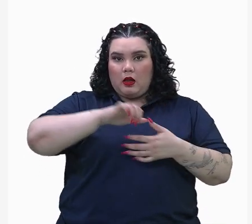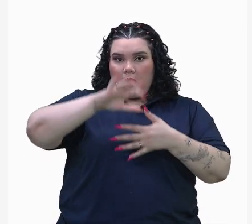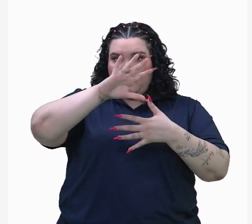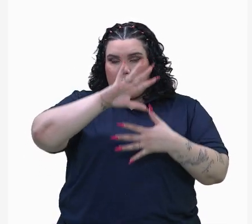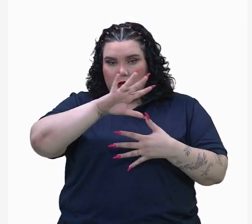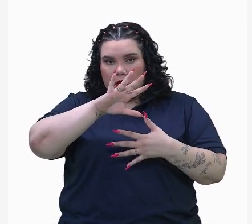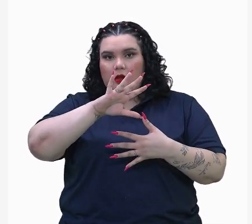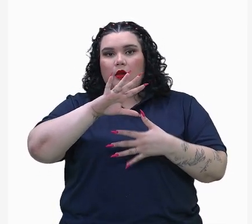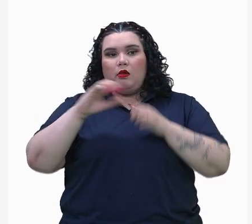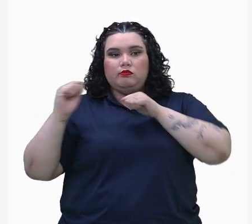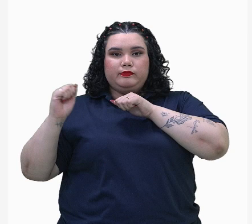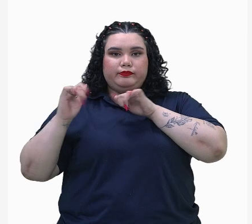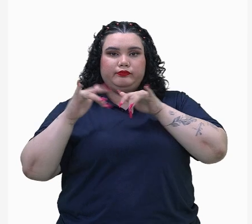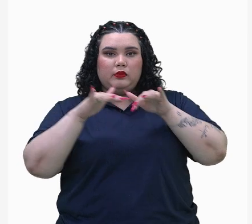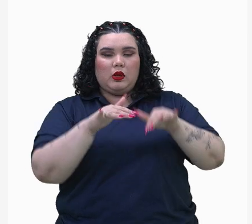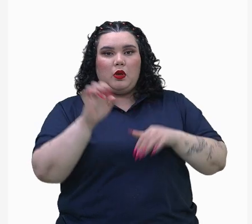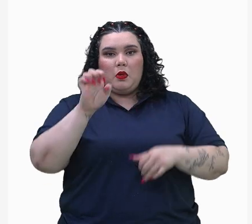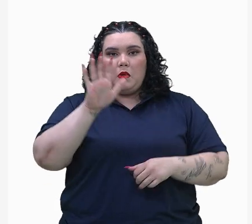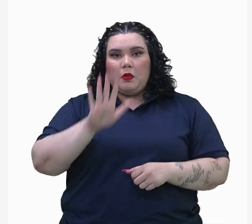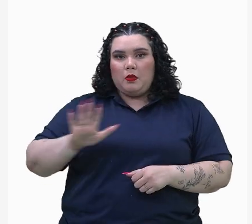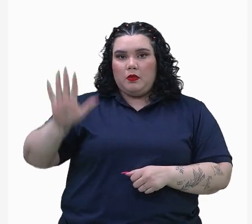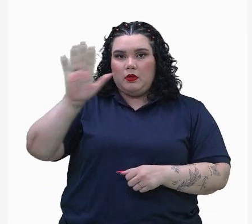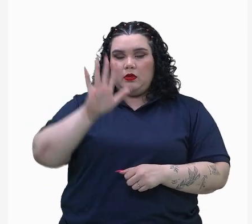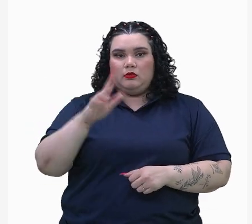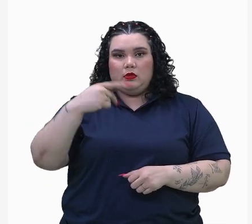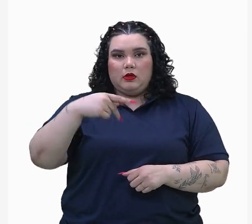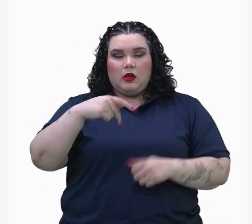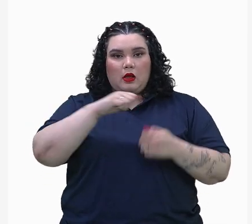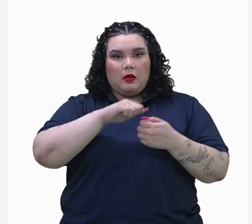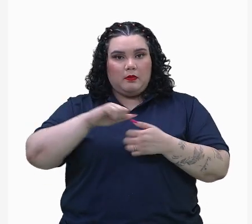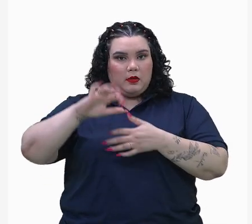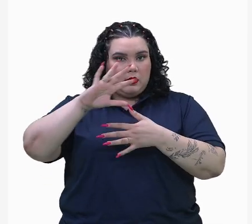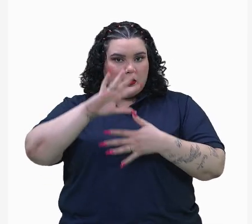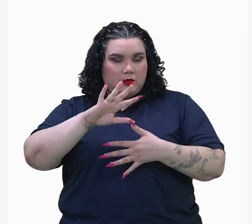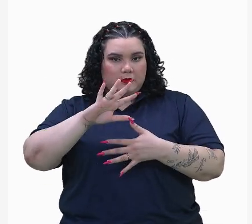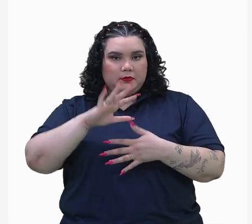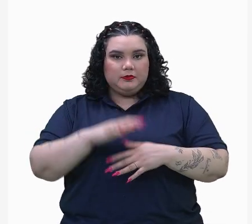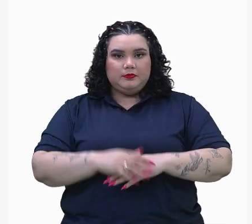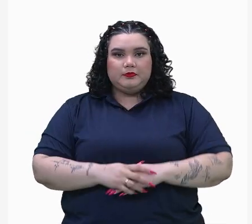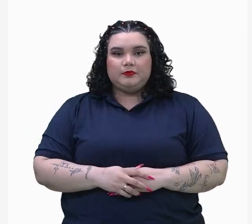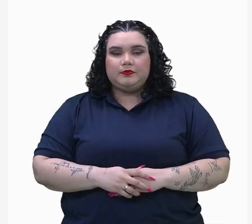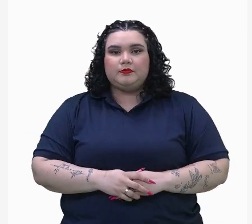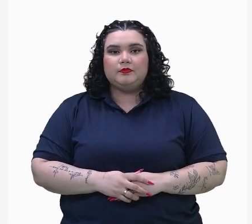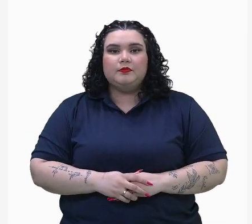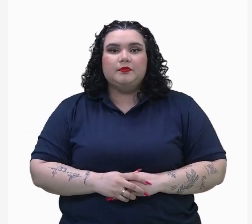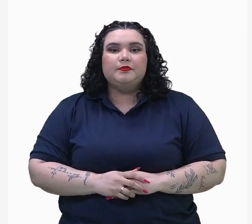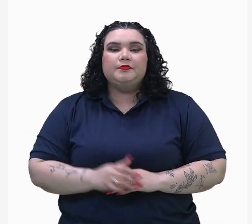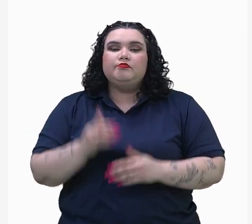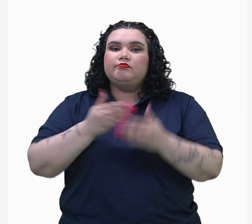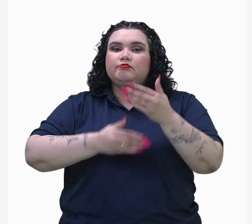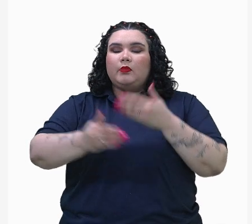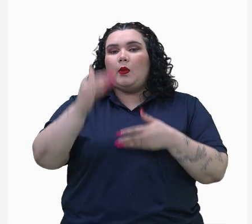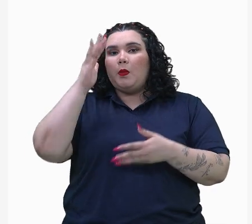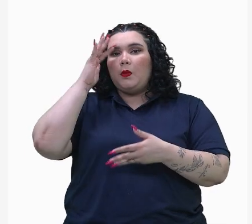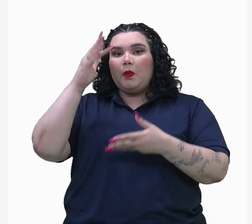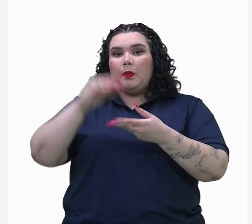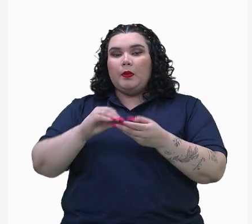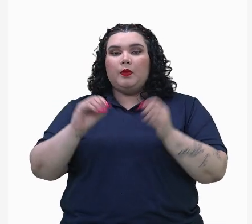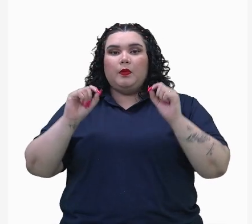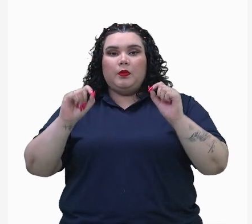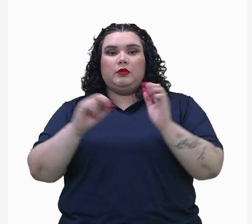dizer, à invasão europeia aqui no nosso continente americano. Vamos então entender um pouco melhor o que foi